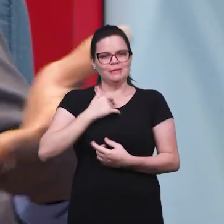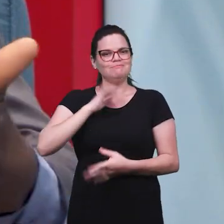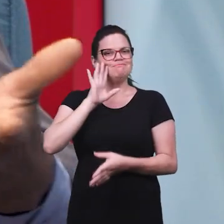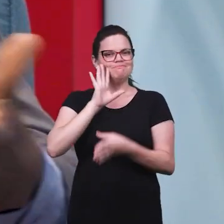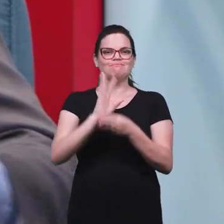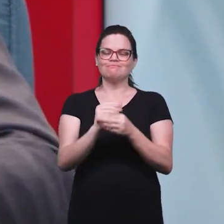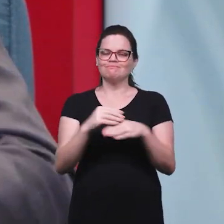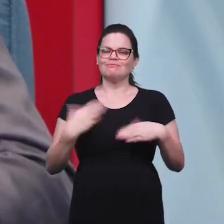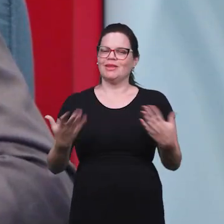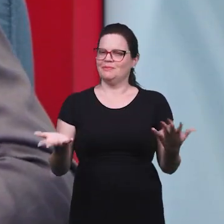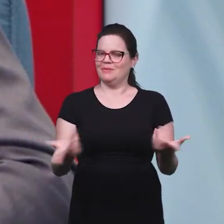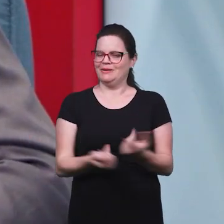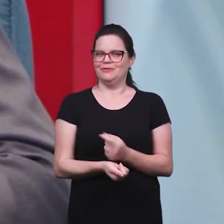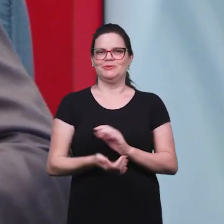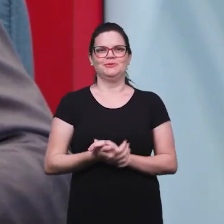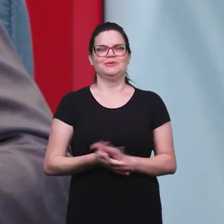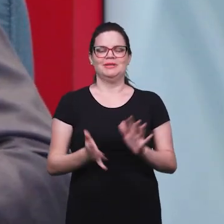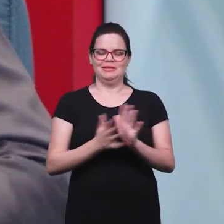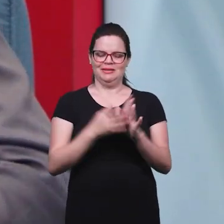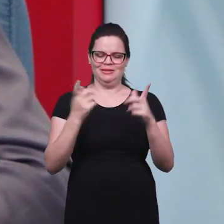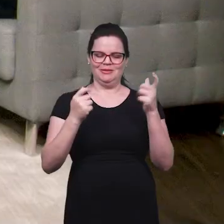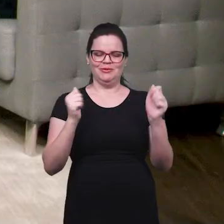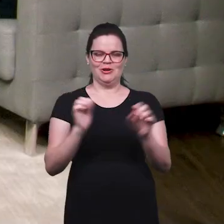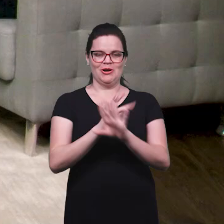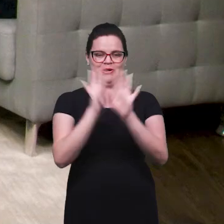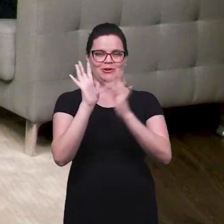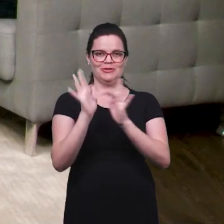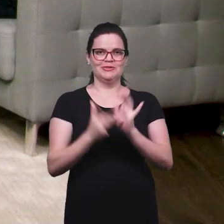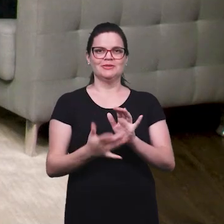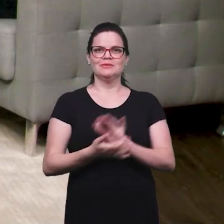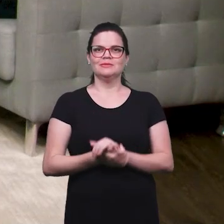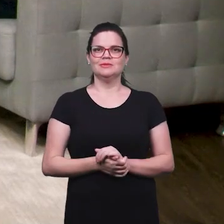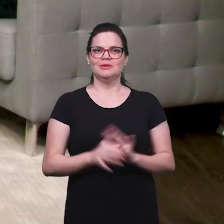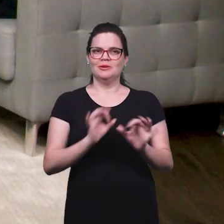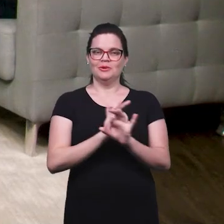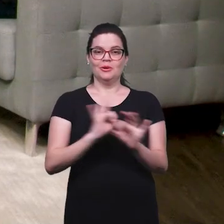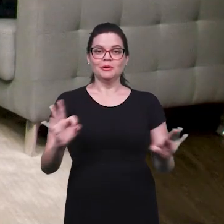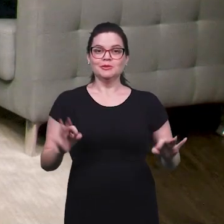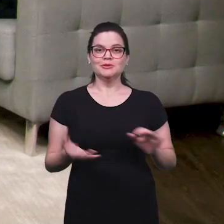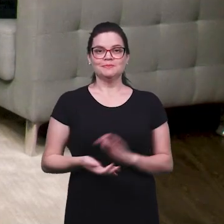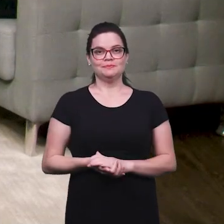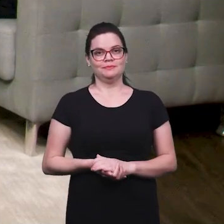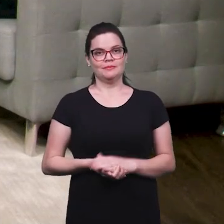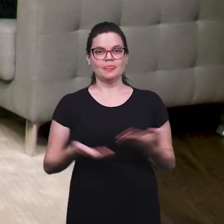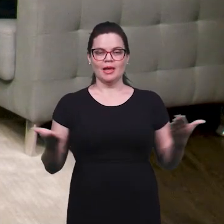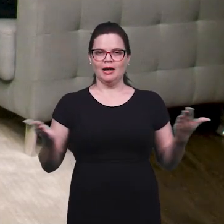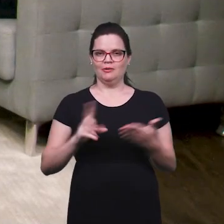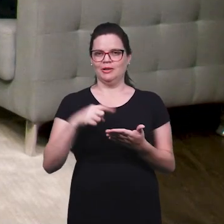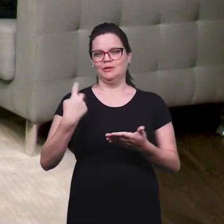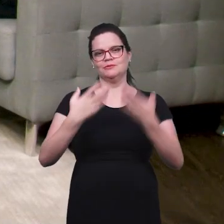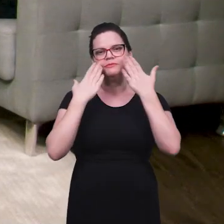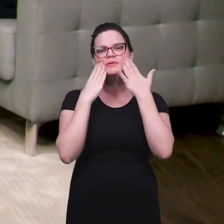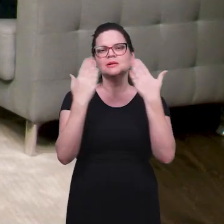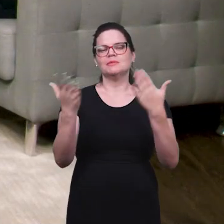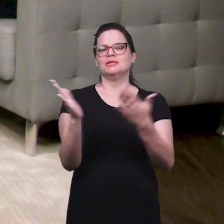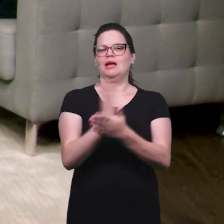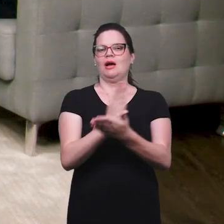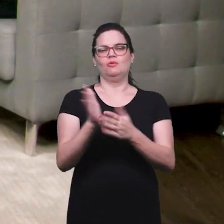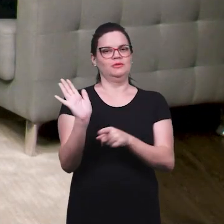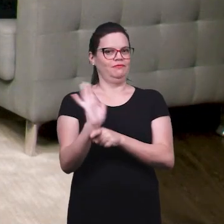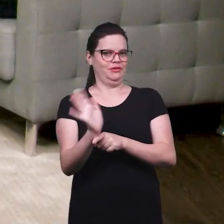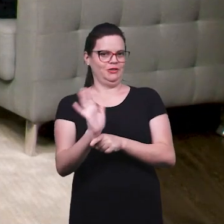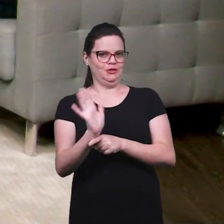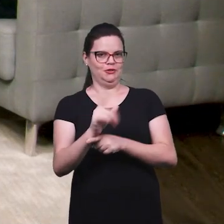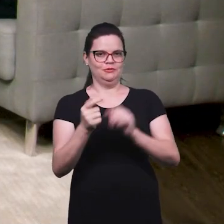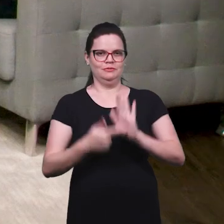das circunstâncias. Maravilhoso. Muito Glória a bom. Jesus. Muito bom. Como dissemos aqui, nós vamos agora apresentar alguns